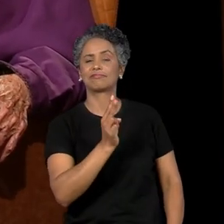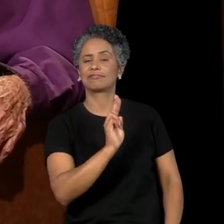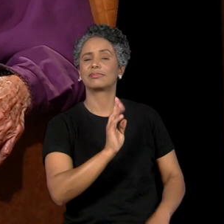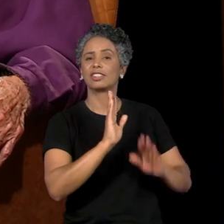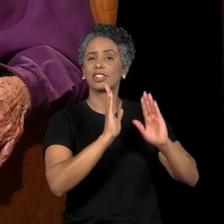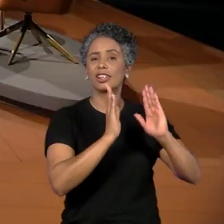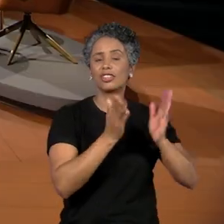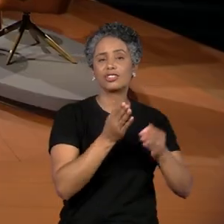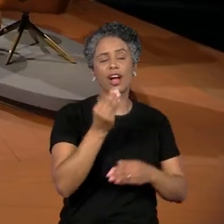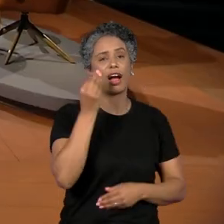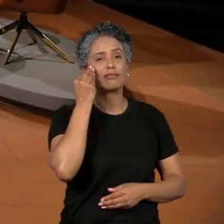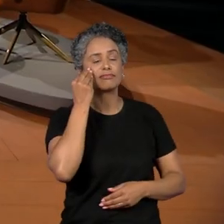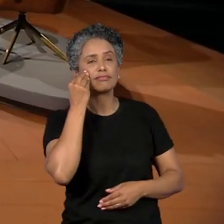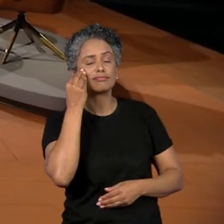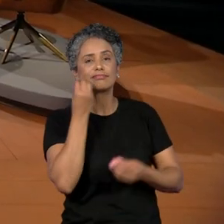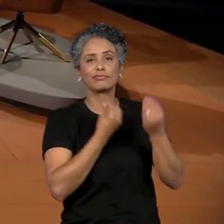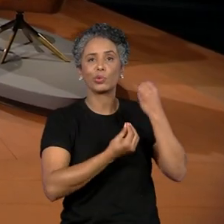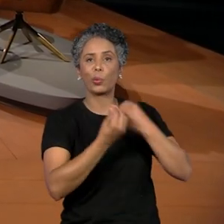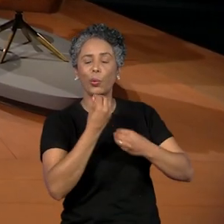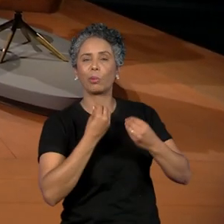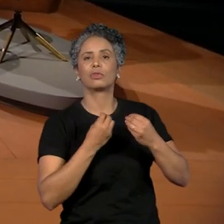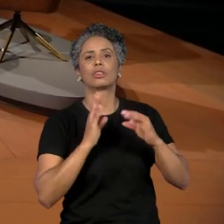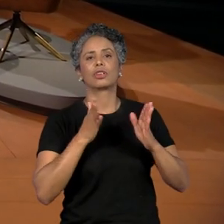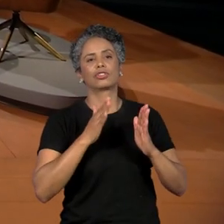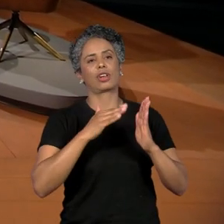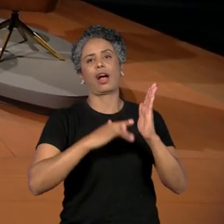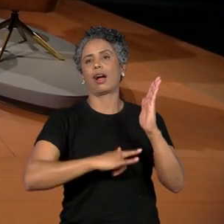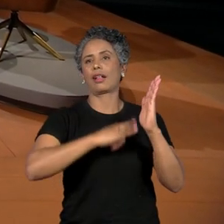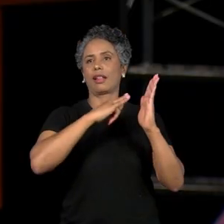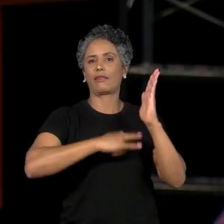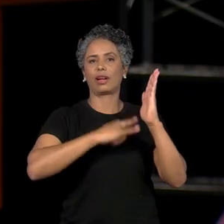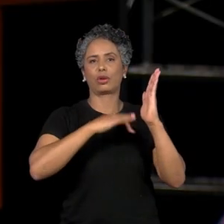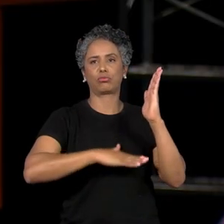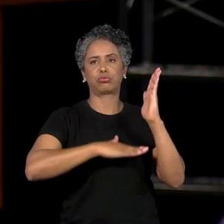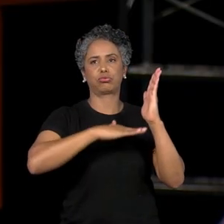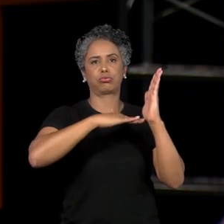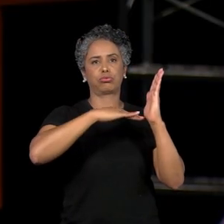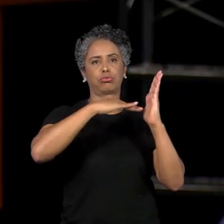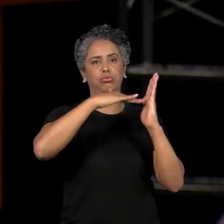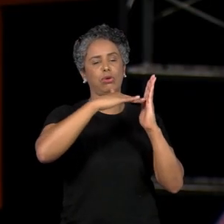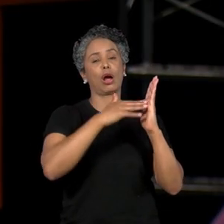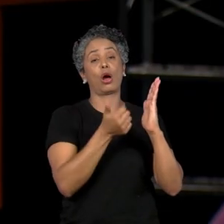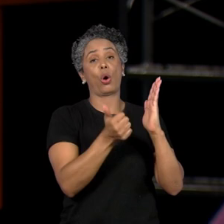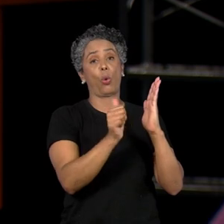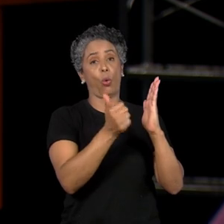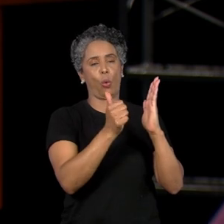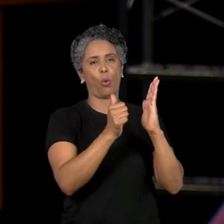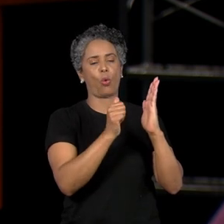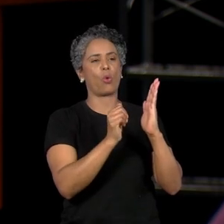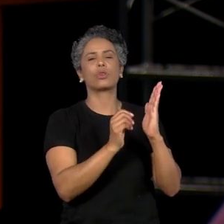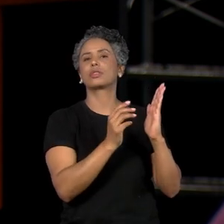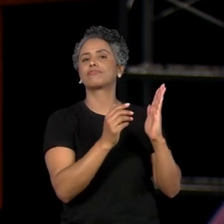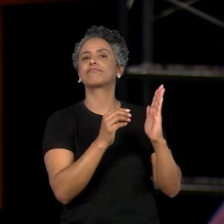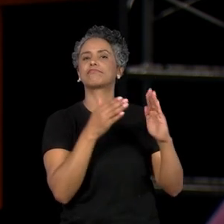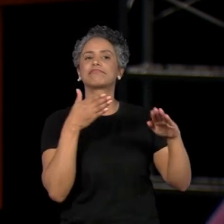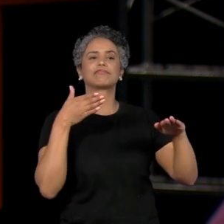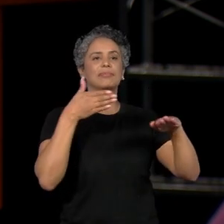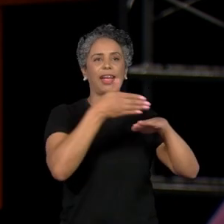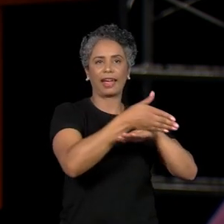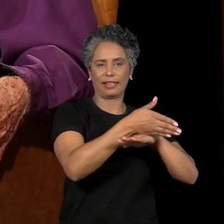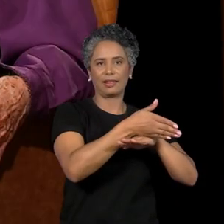cidade. Subimos, 11º andar, tinha o estúdio do Carlos Leite. Entramos no